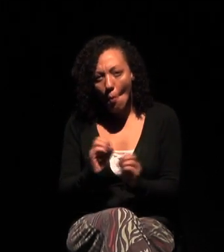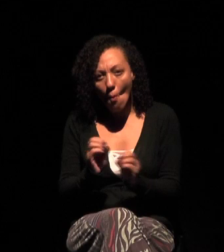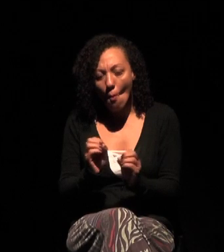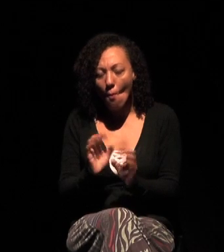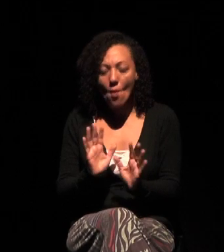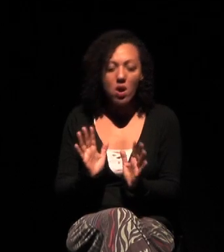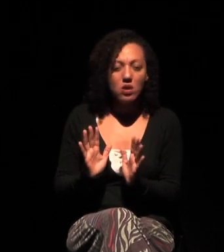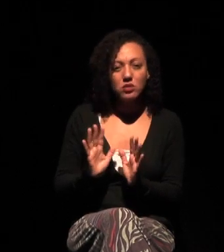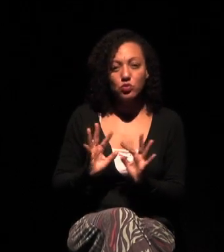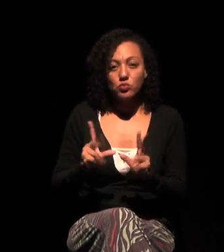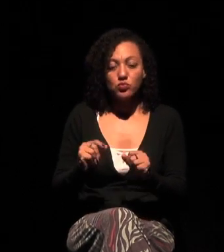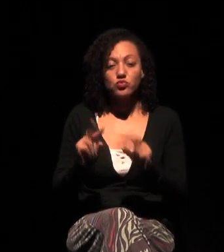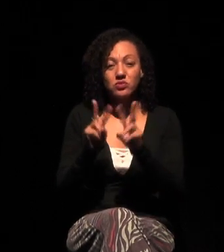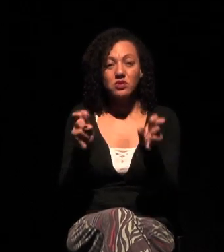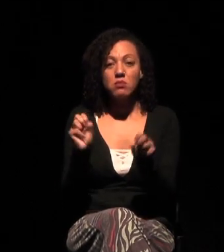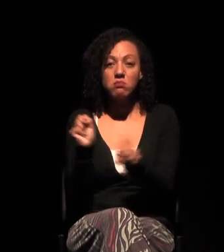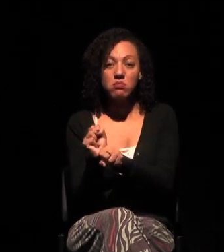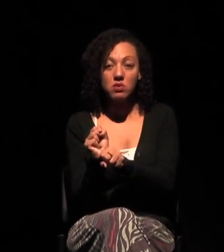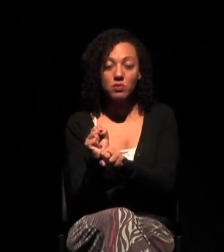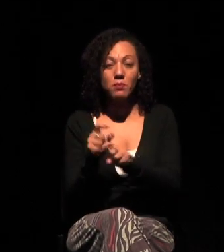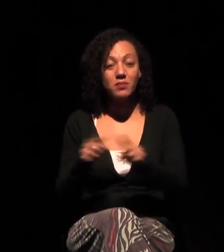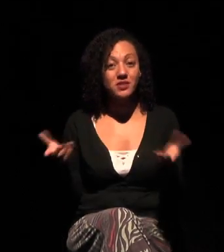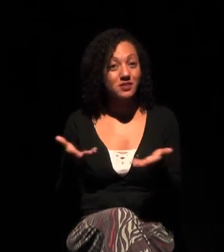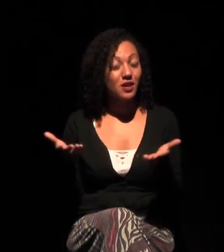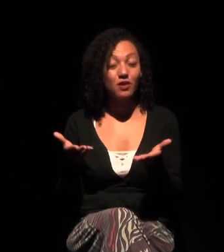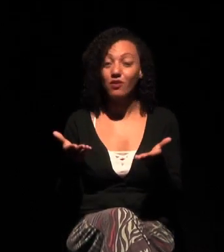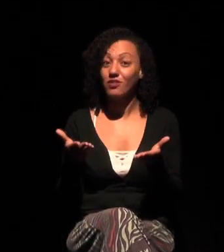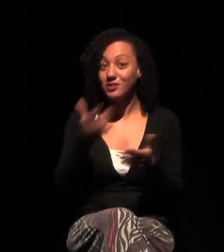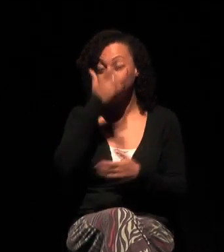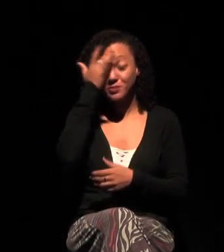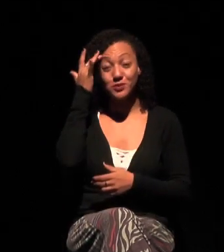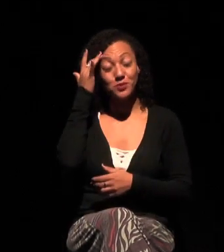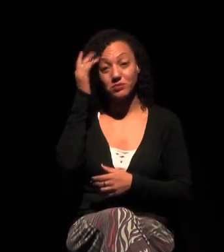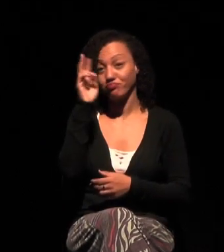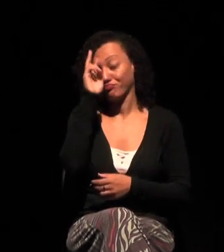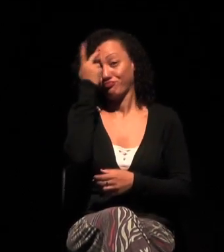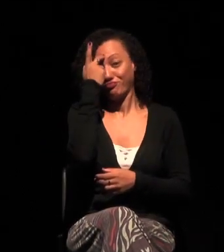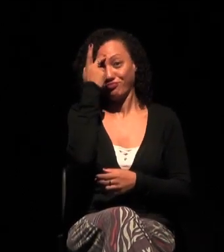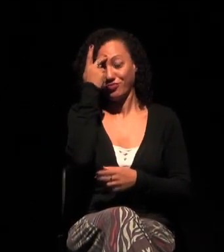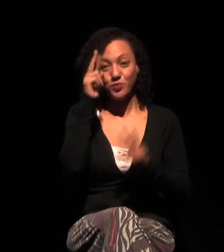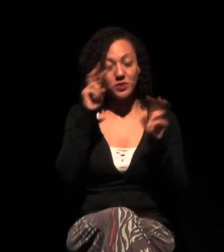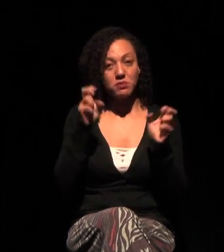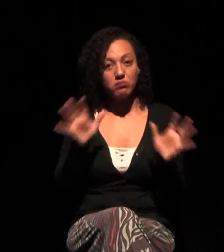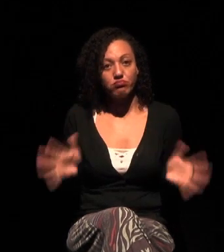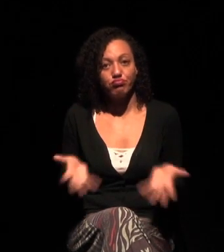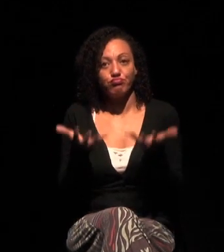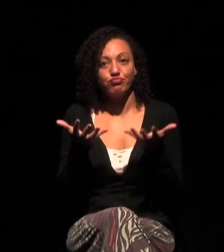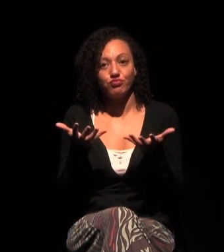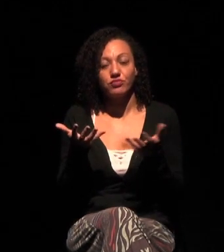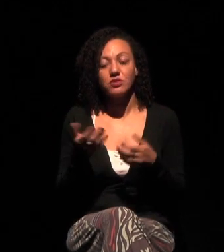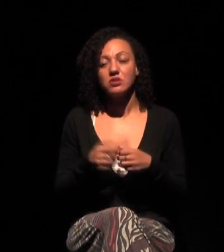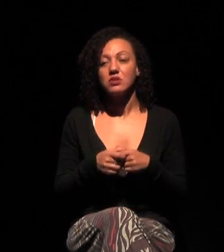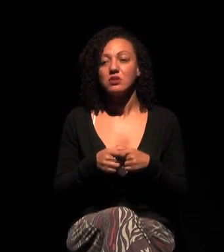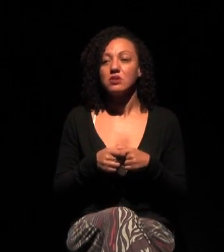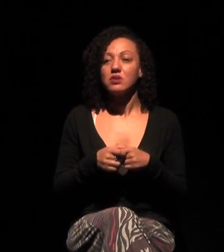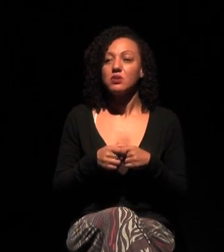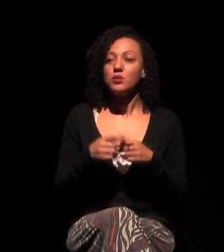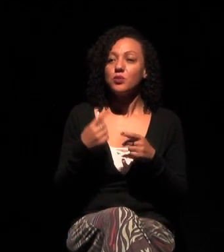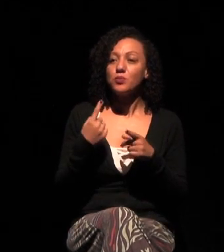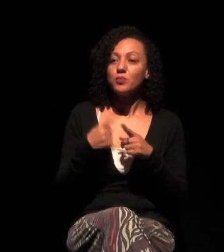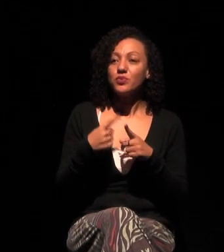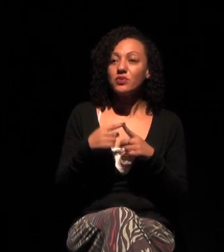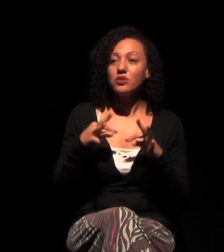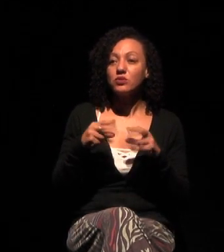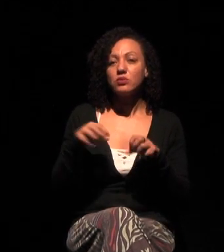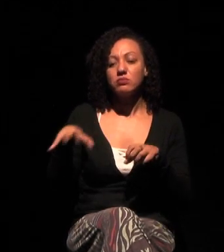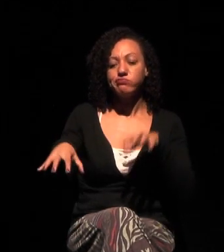nesta verão quente mesmo tem muita gente interessada houve uma vitória acho que pragmática com aplicações em todos os